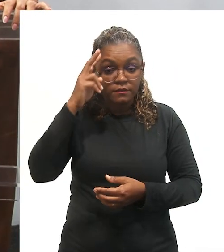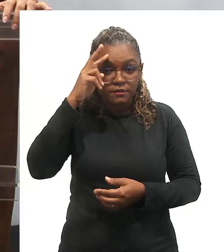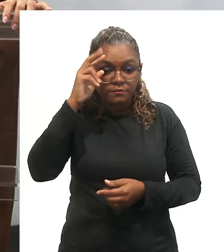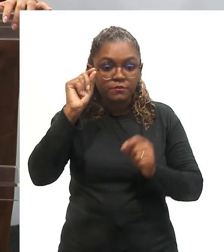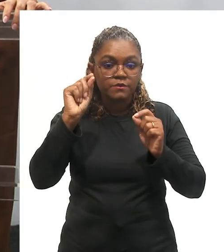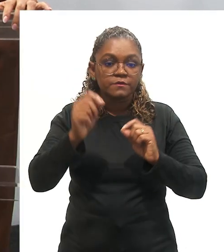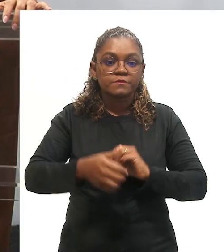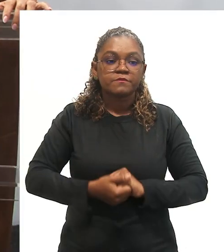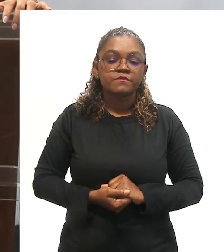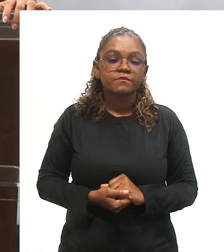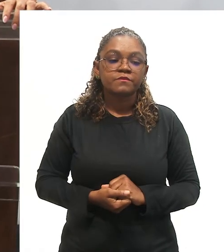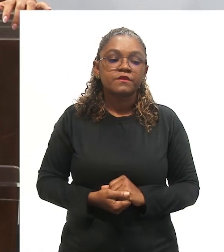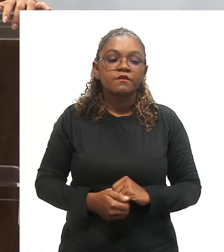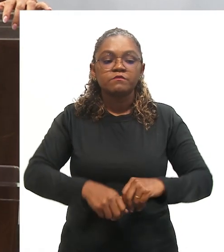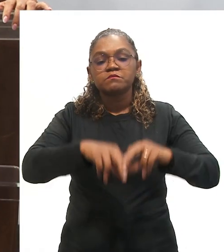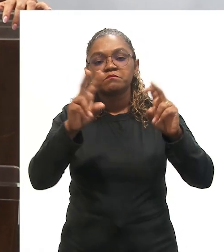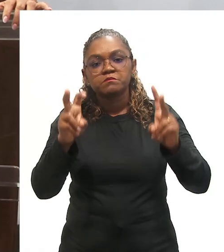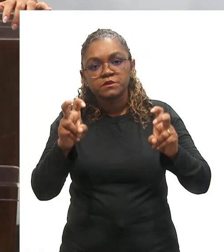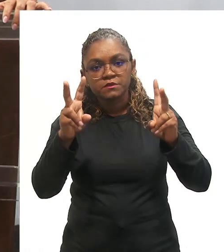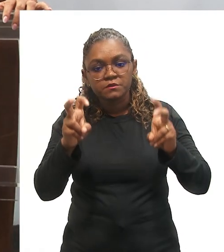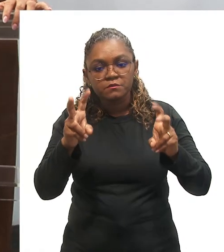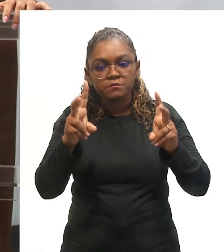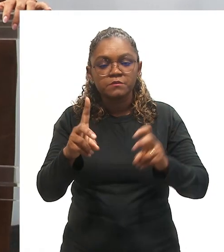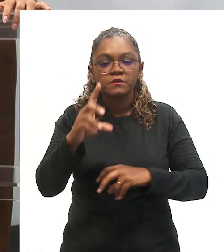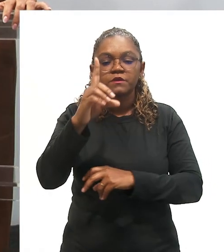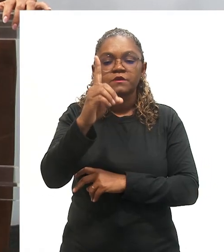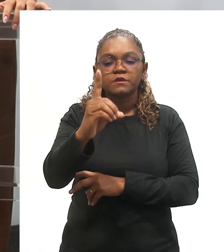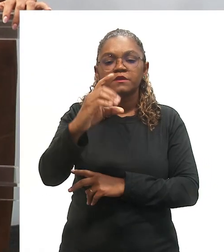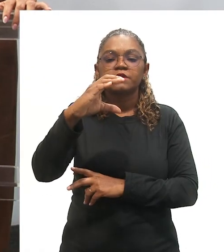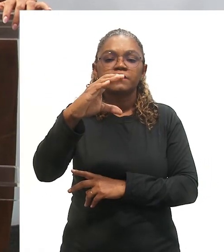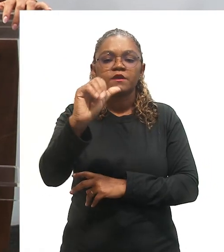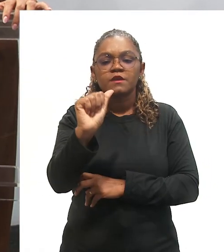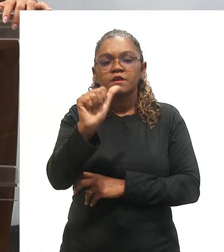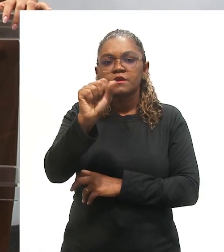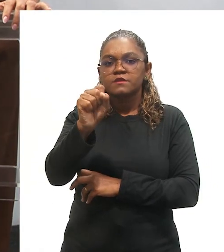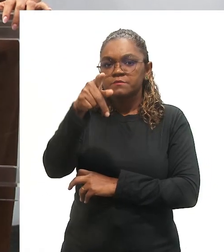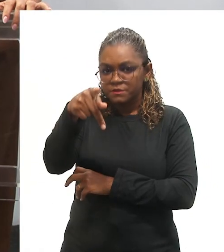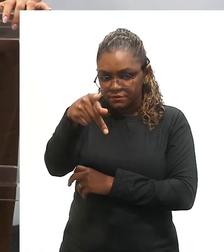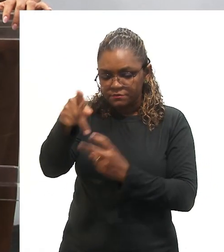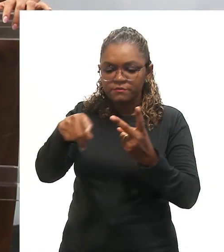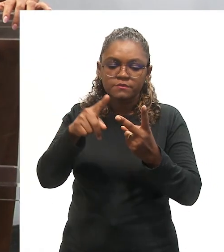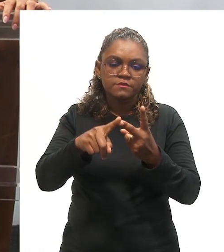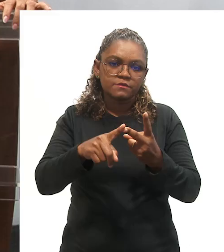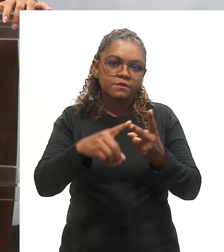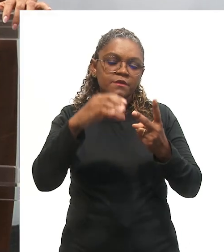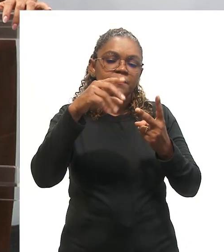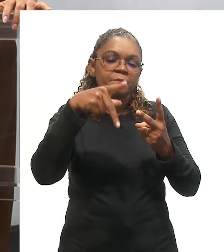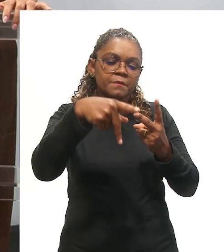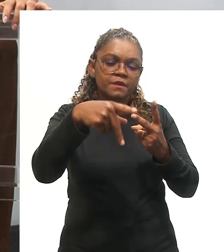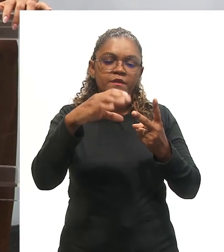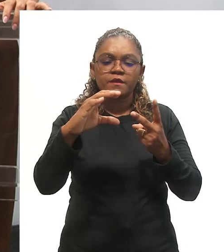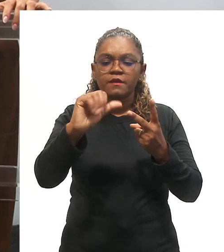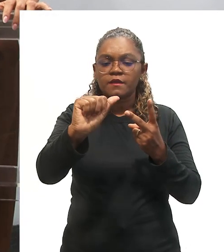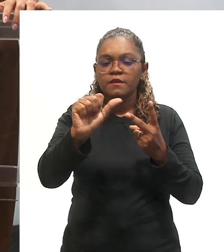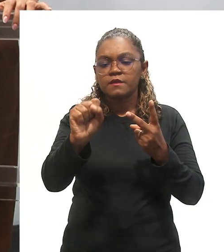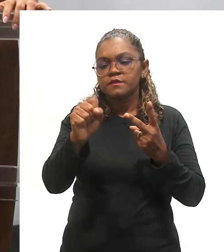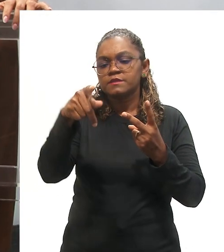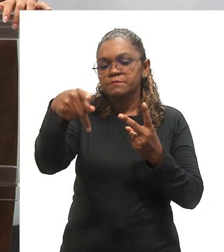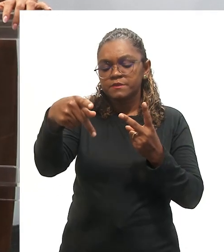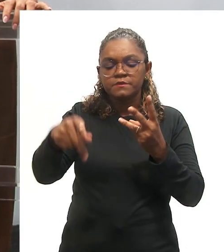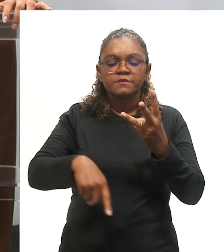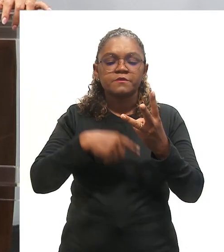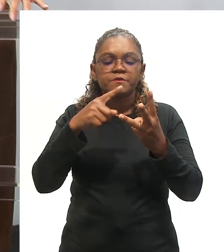aulas anteriores, onde falamos do DECASP, do PECASP, do